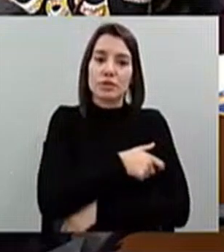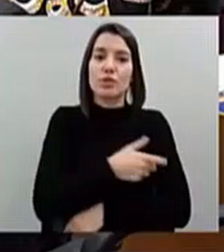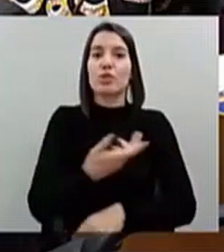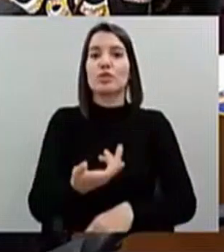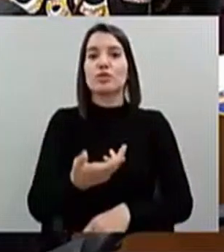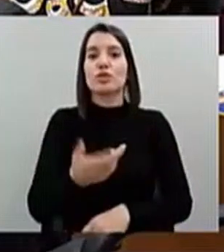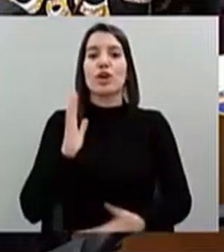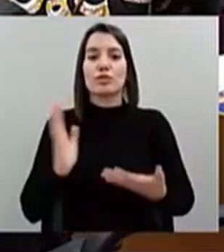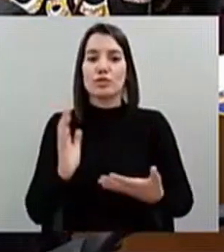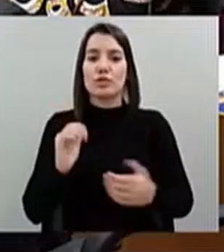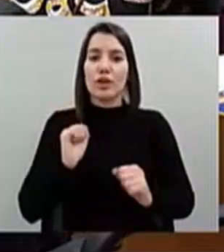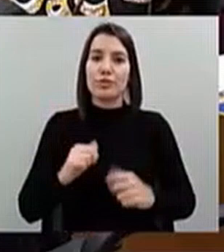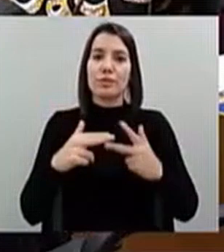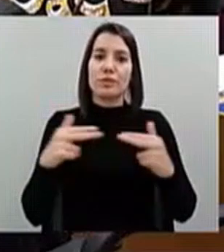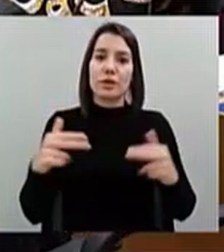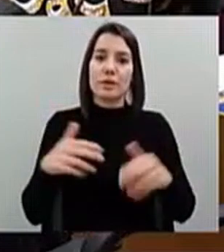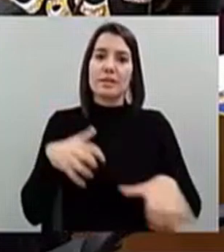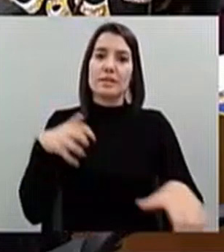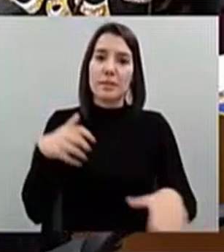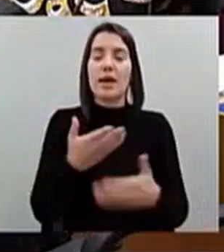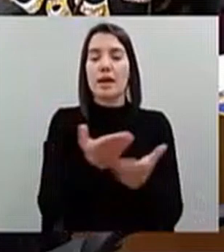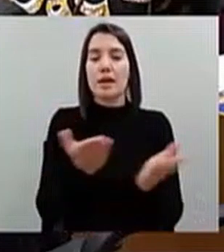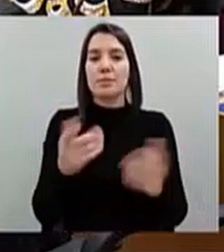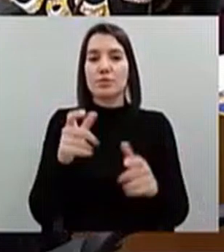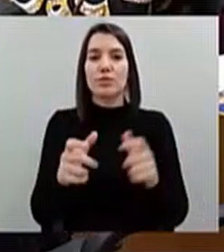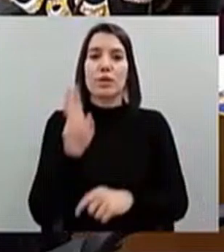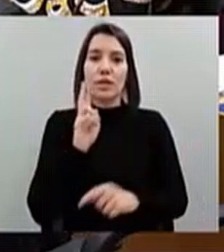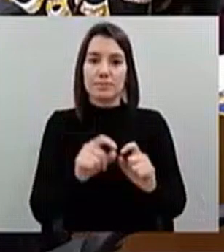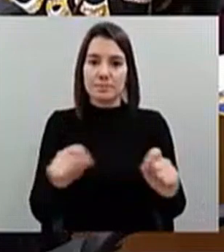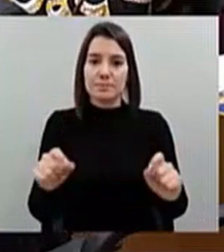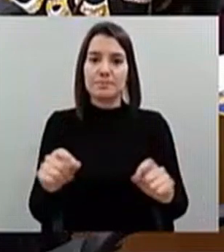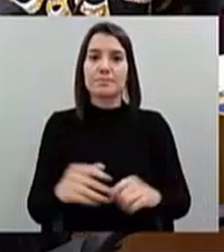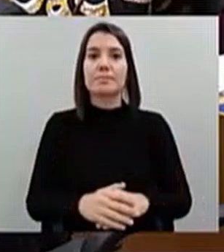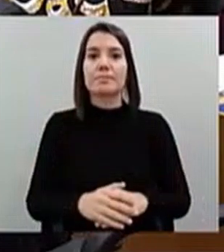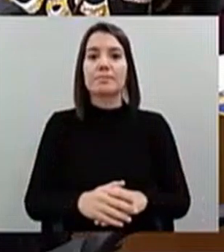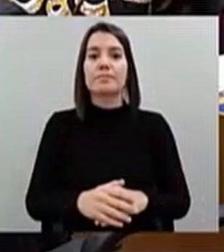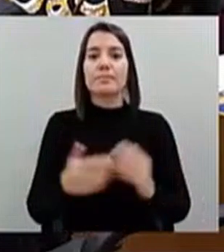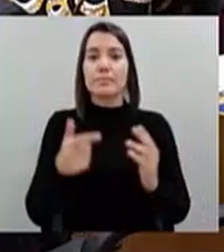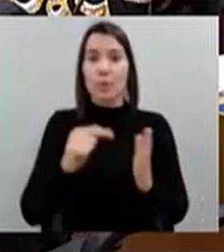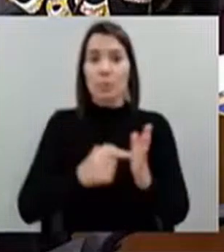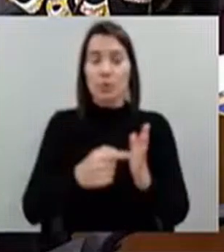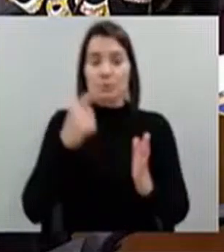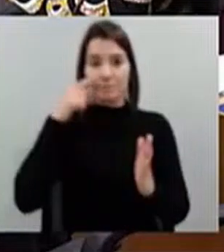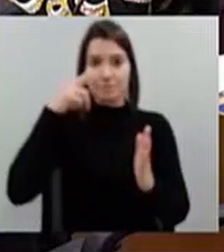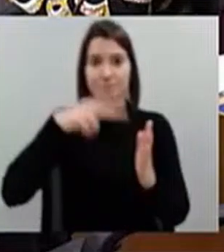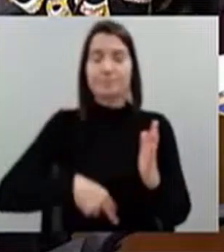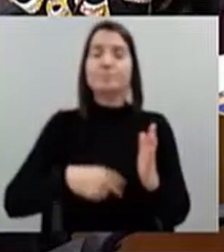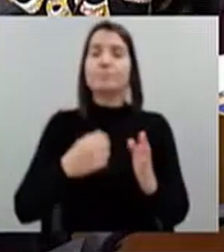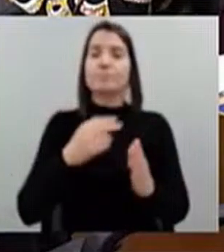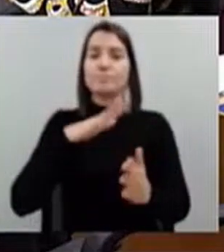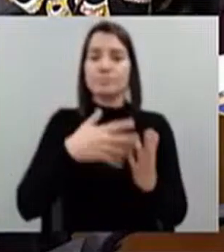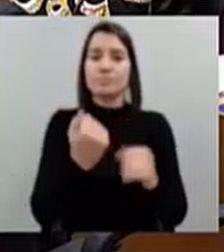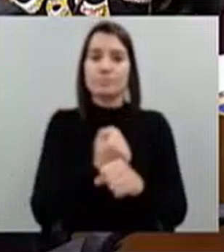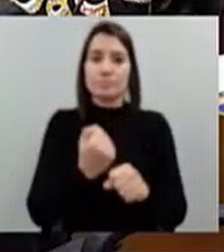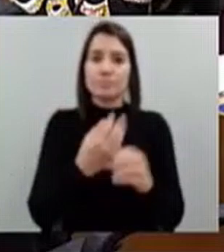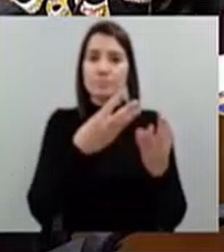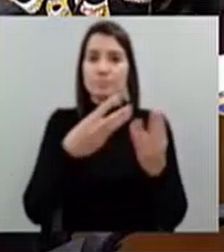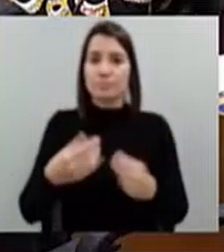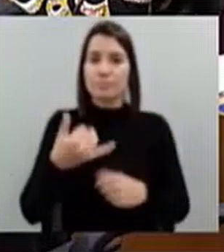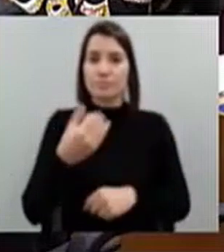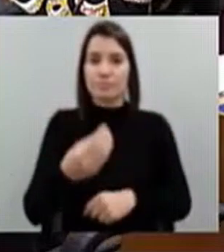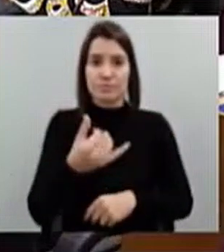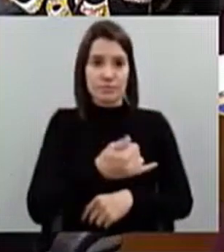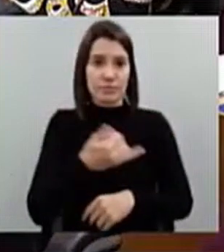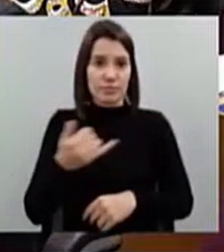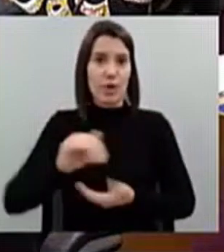Assembleia Municipal e caro público que assiste. Apreciamos neste ponto o plano de atividades e o orçamento para 2022 da Fundação Marquês